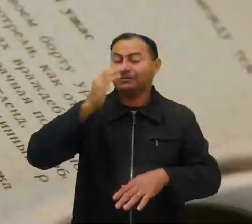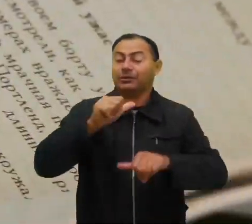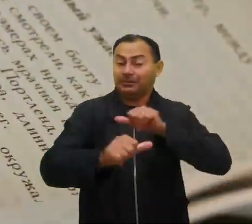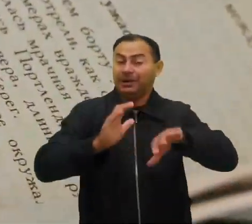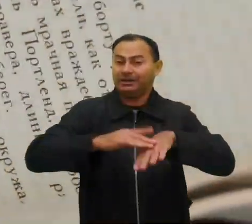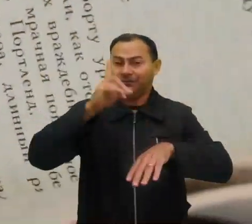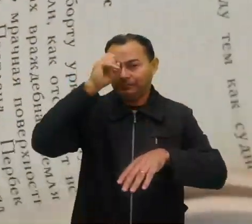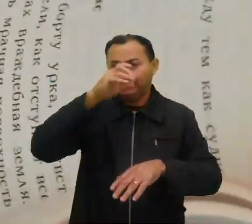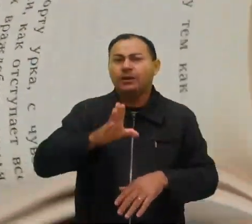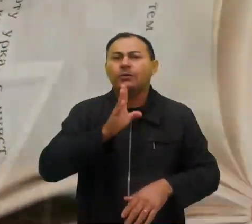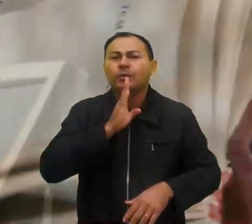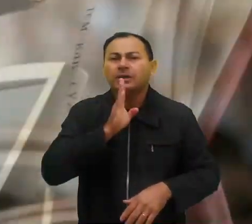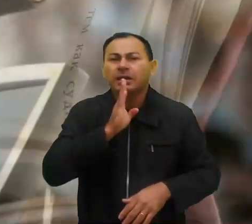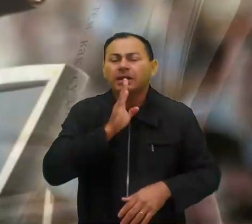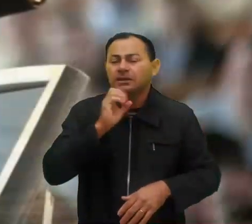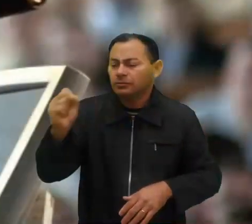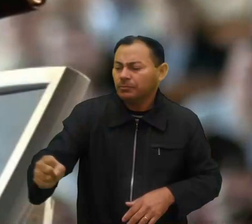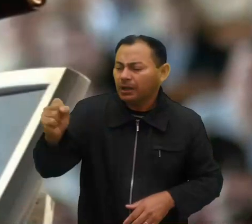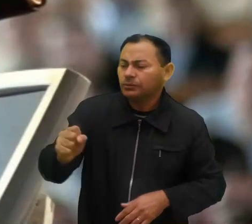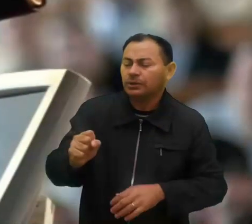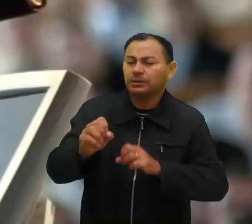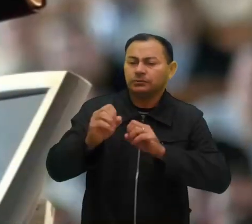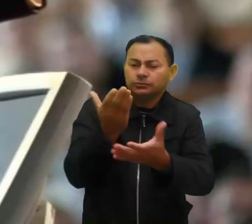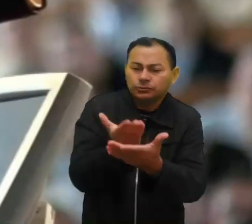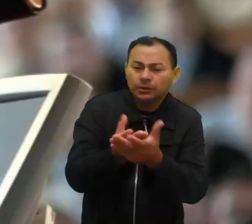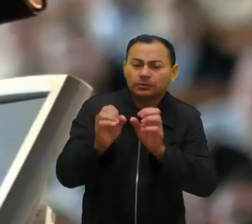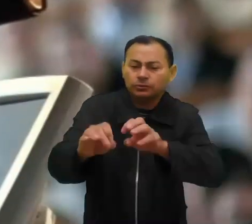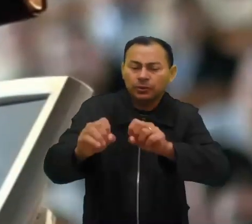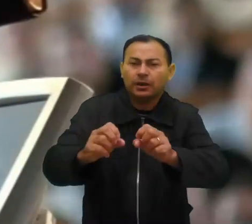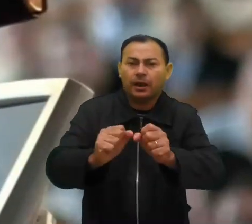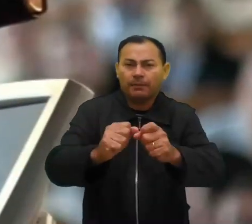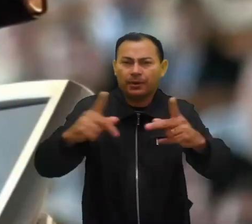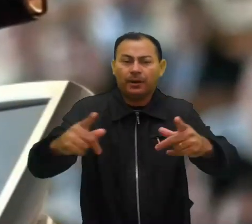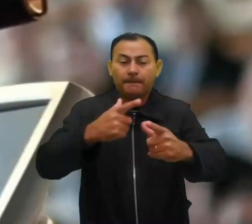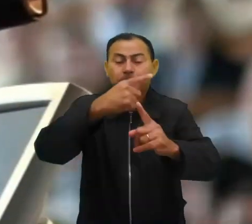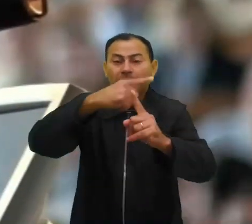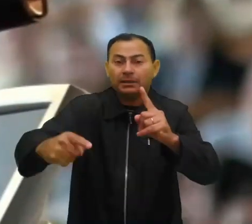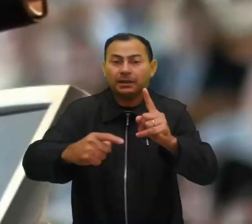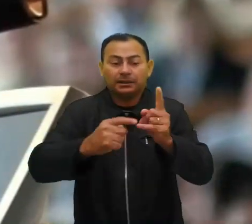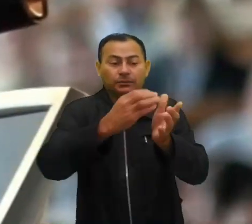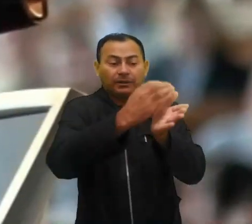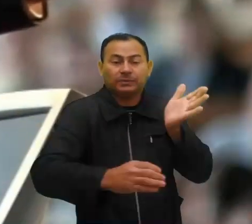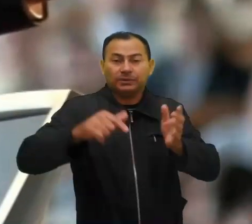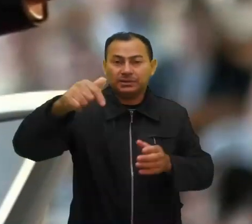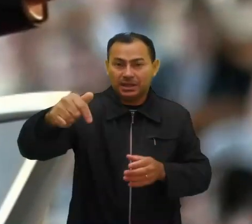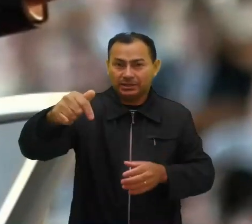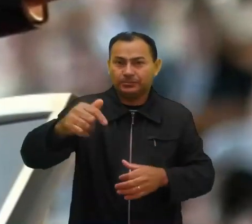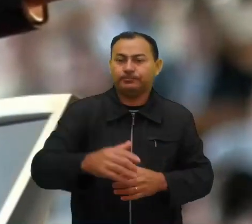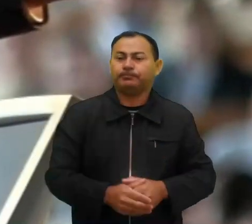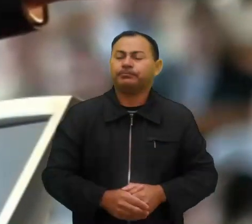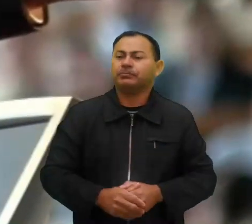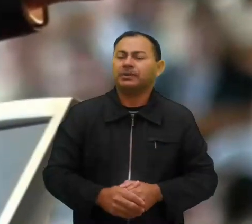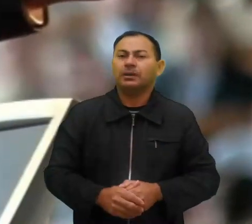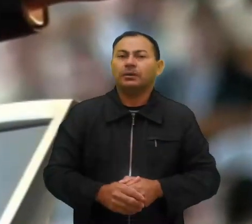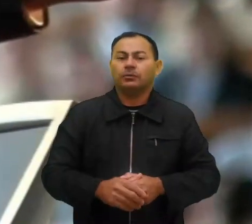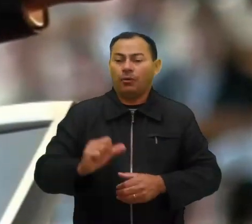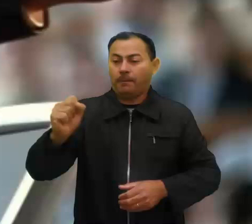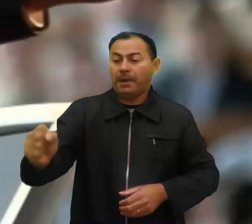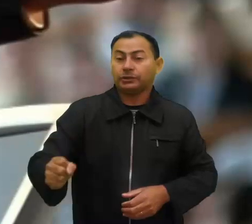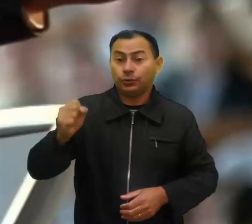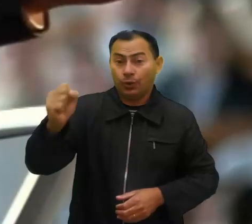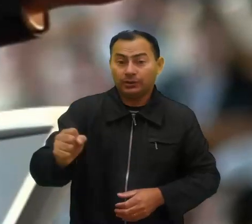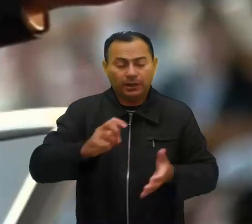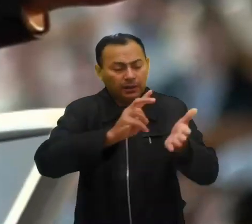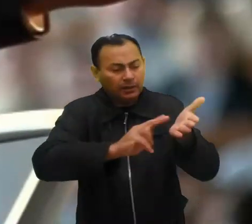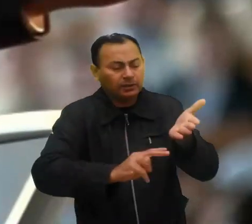compreendido. Conheço um pastor que estava dando um estudo sobre o Apocalipse já pela metade do capítulo 7. Ele estava lendo uma